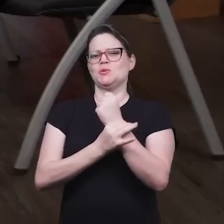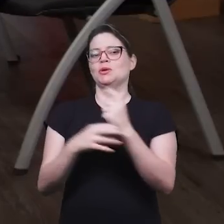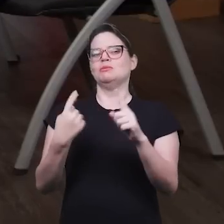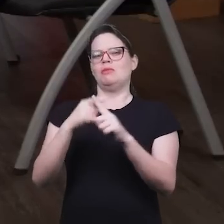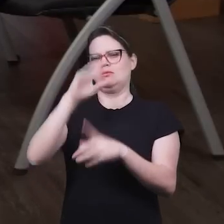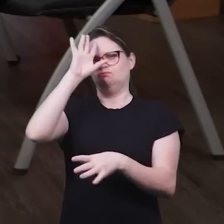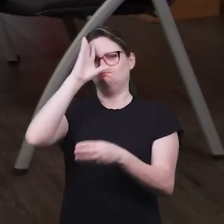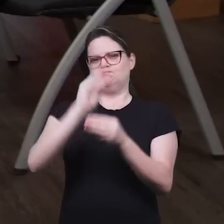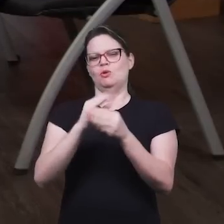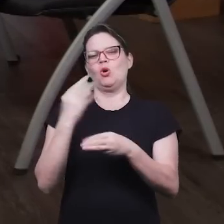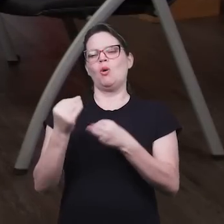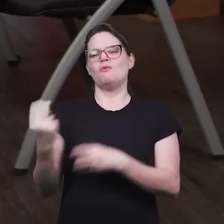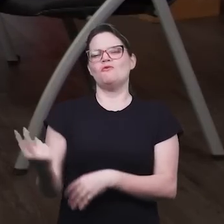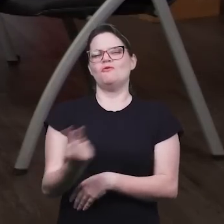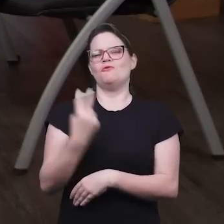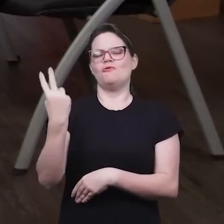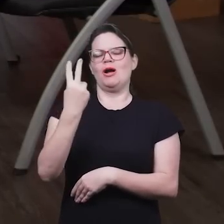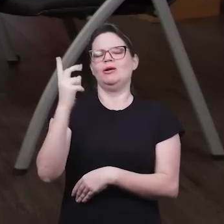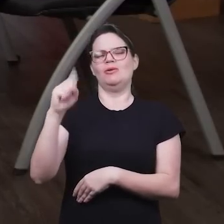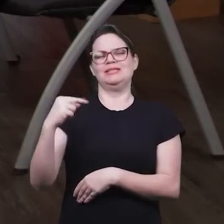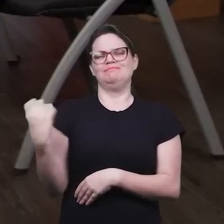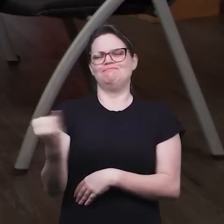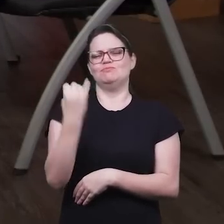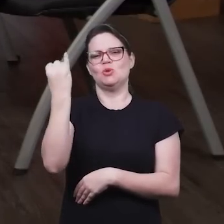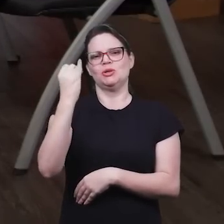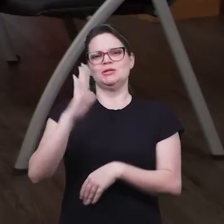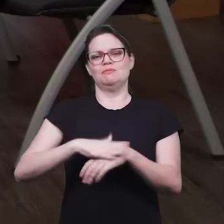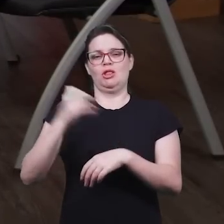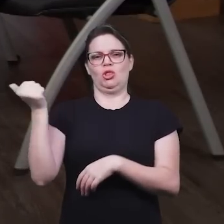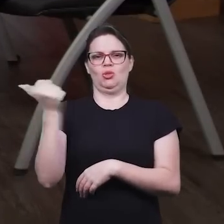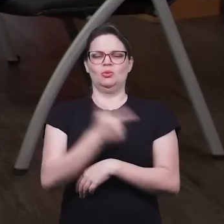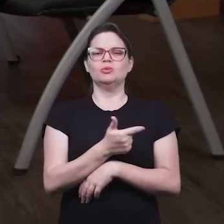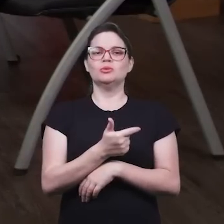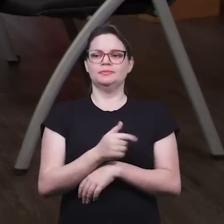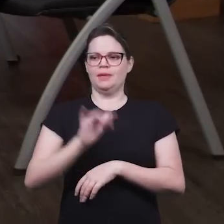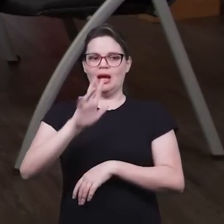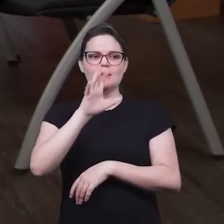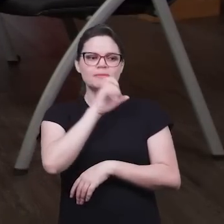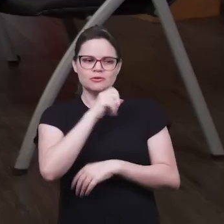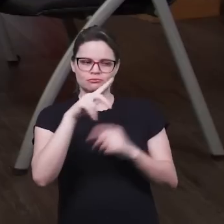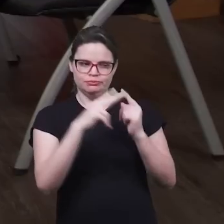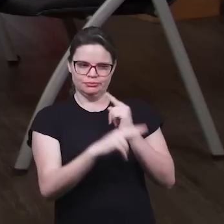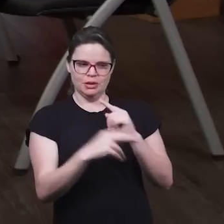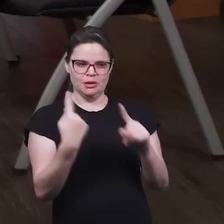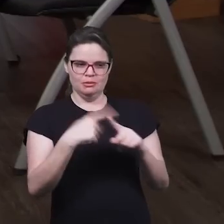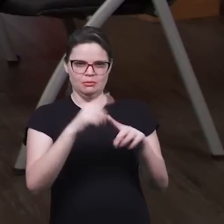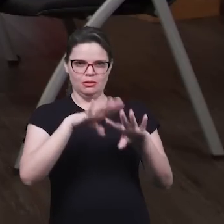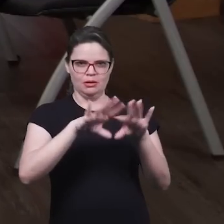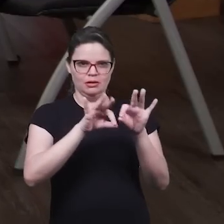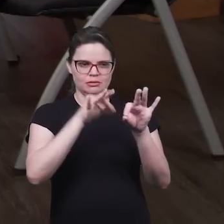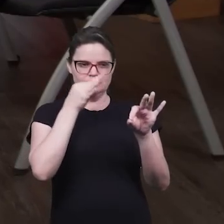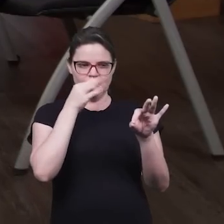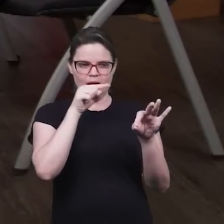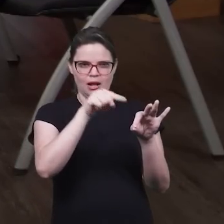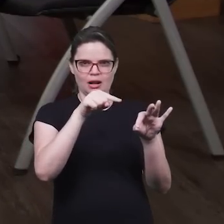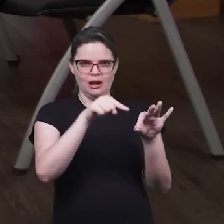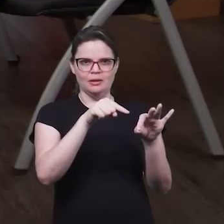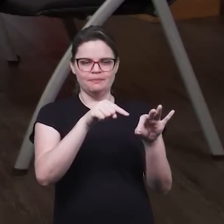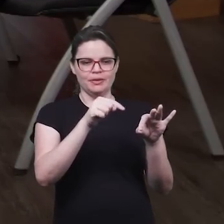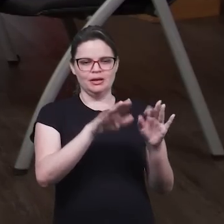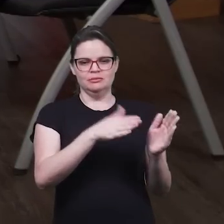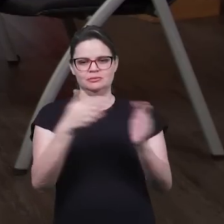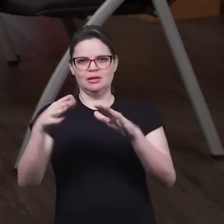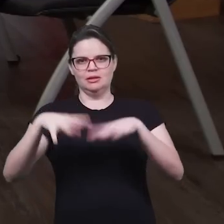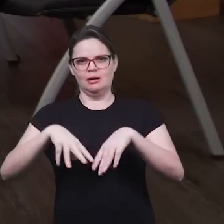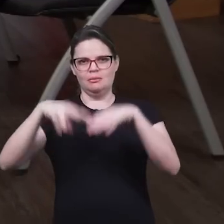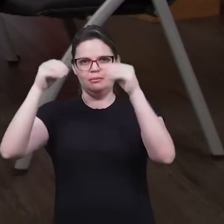me lembrei de um texto, porque tudo isso que você está falando, a vinha lá do palácio, tem uma palavrinha que está